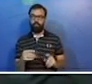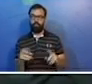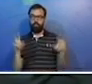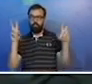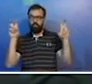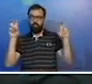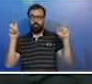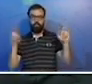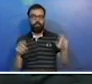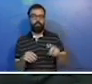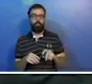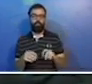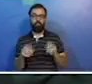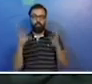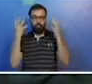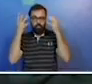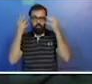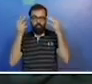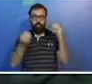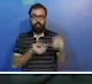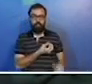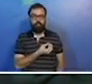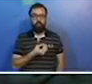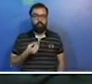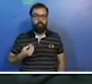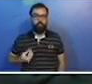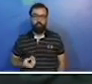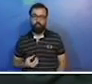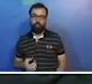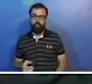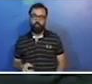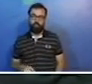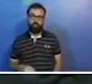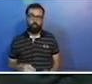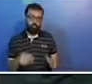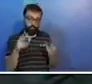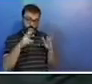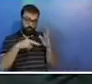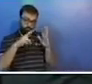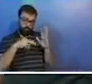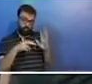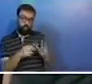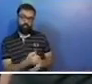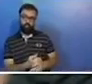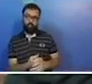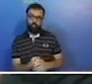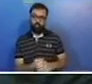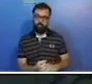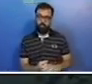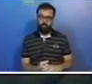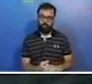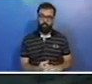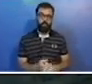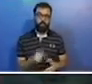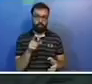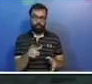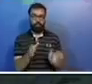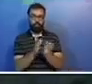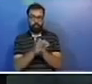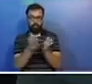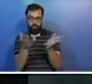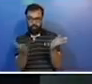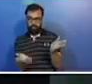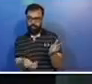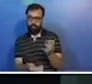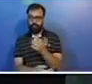onça pintada. Um pequeno textozinho. Leia esse texto. E no caderno,